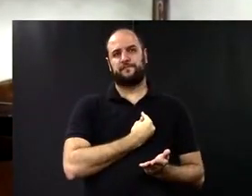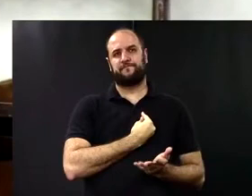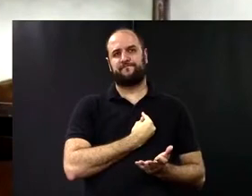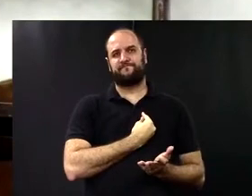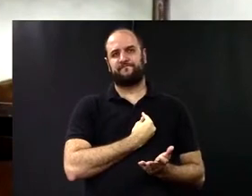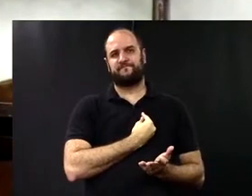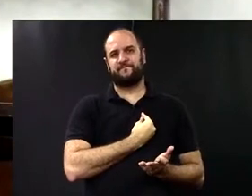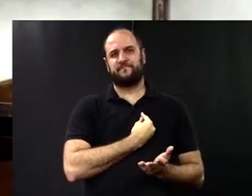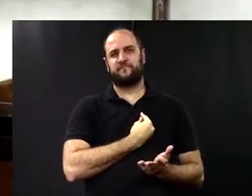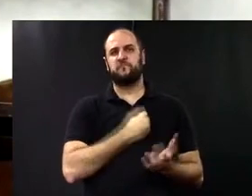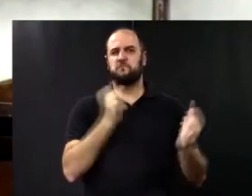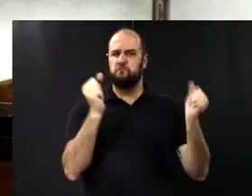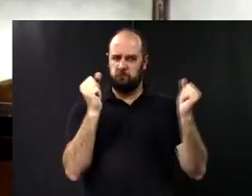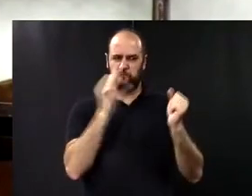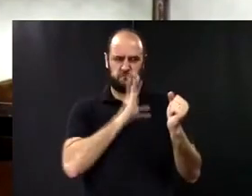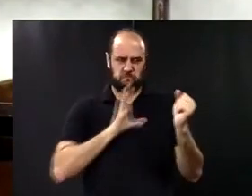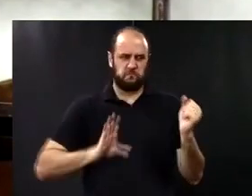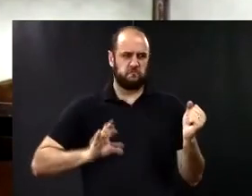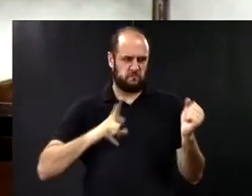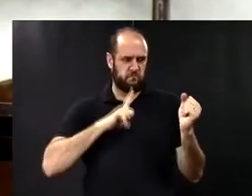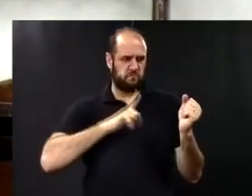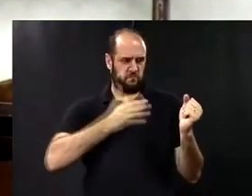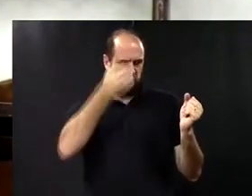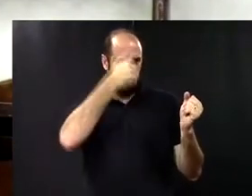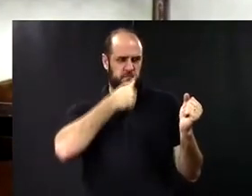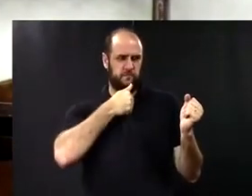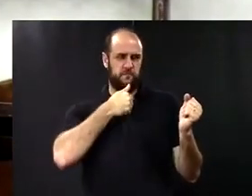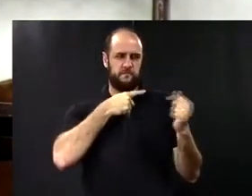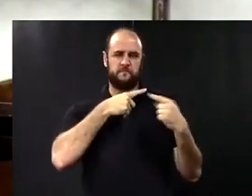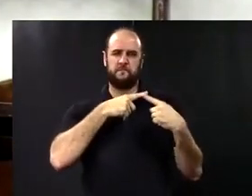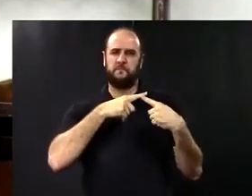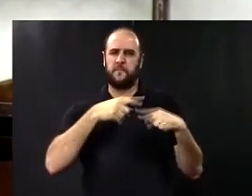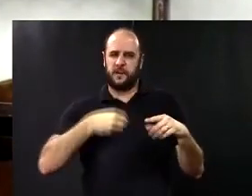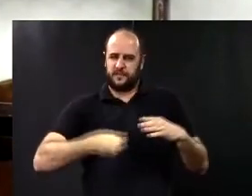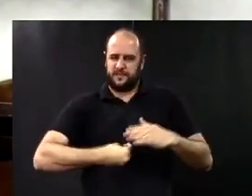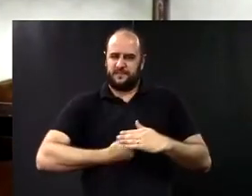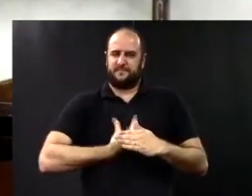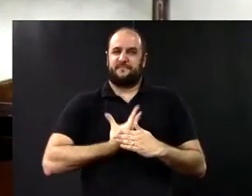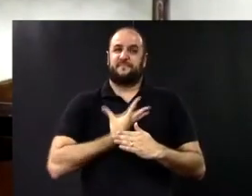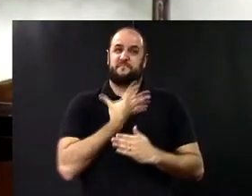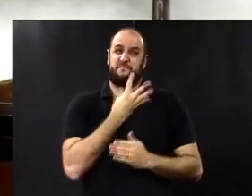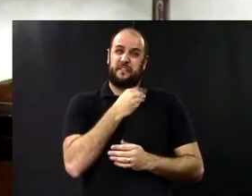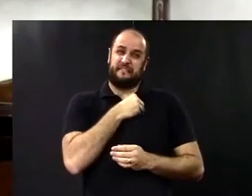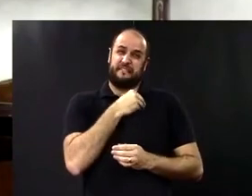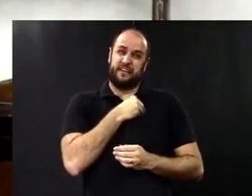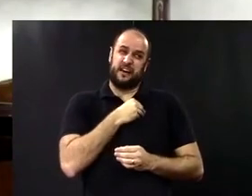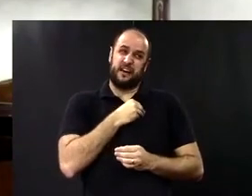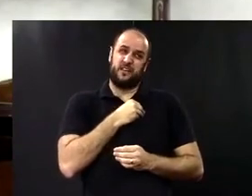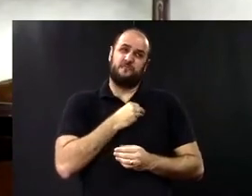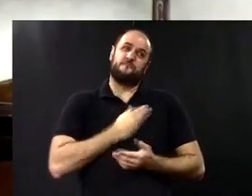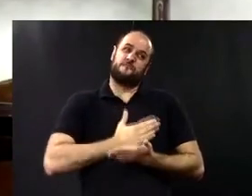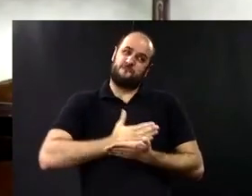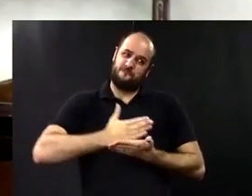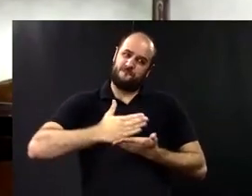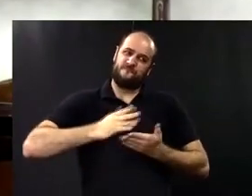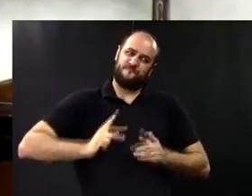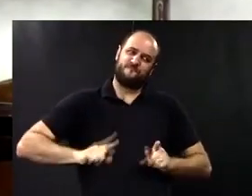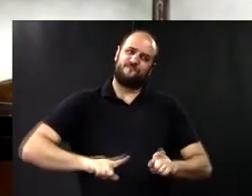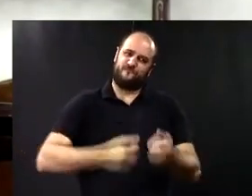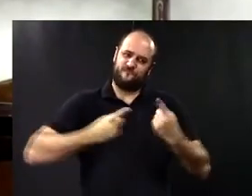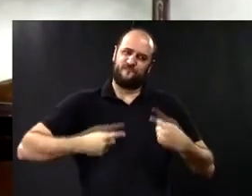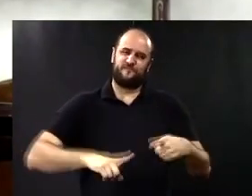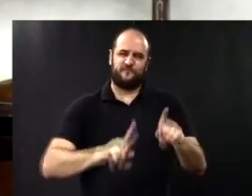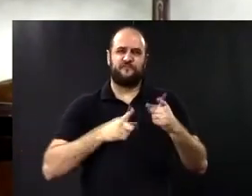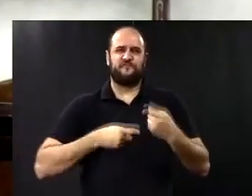em Cristo, mas a natureza pecaminosa o assedia continuamente. Paulo nos dá esse alerta